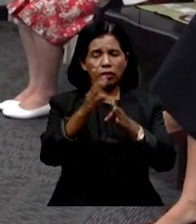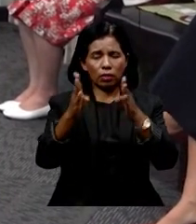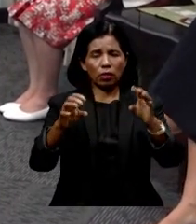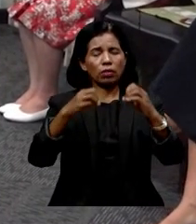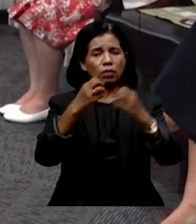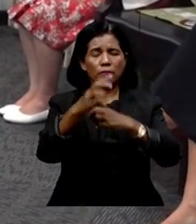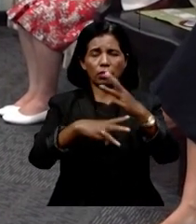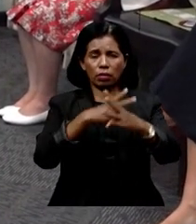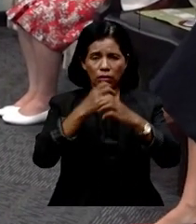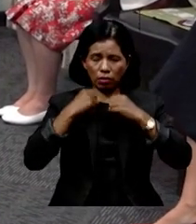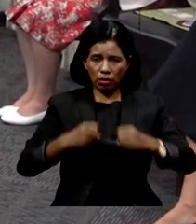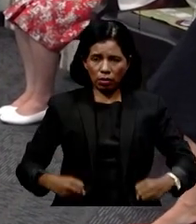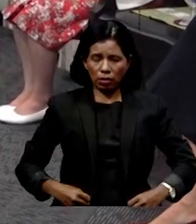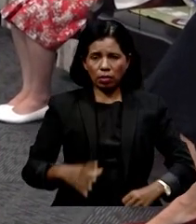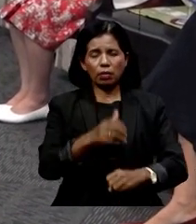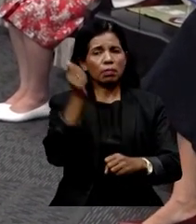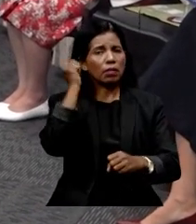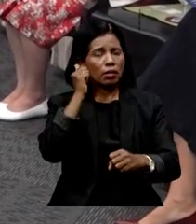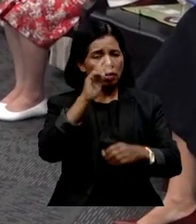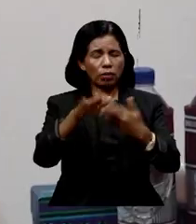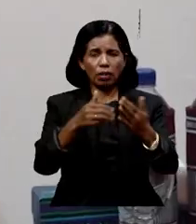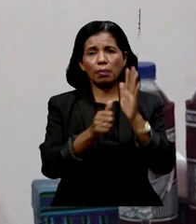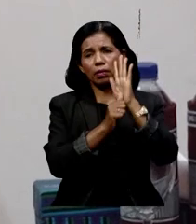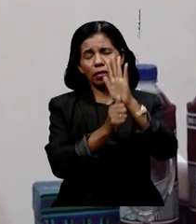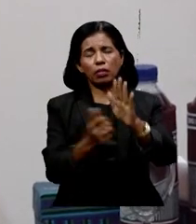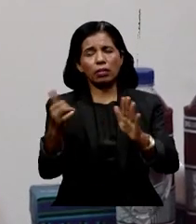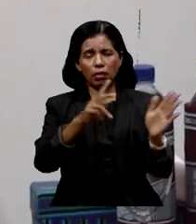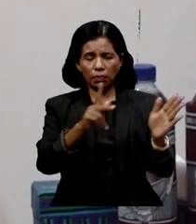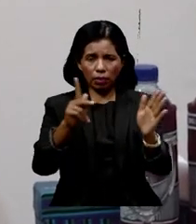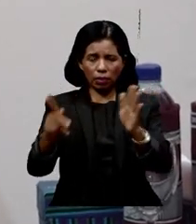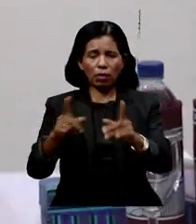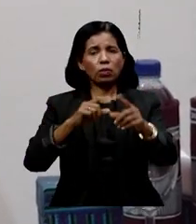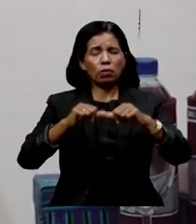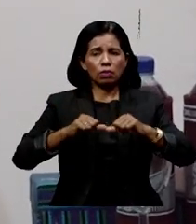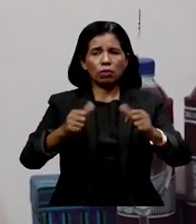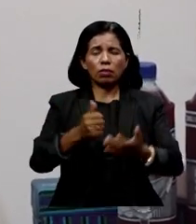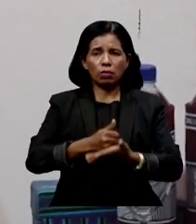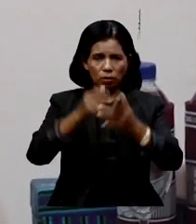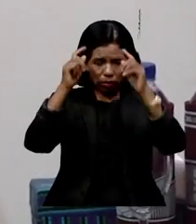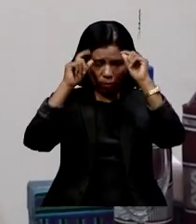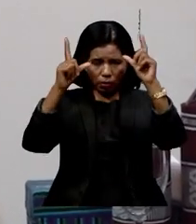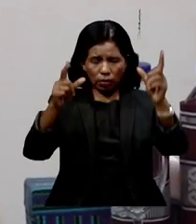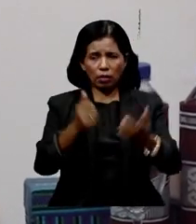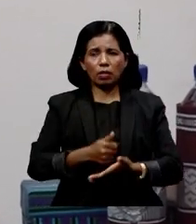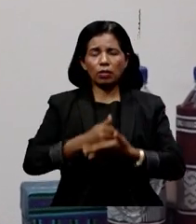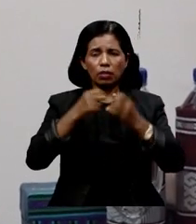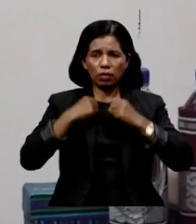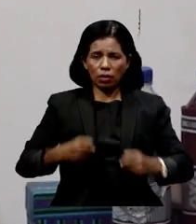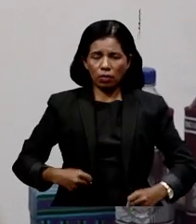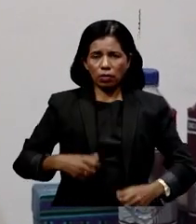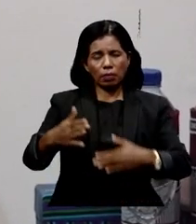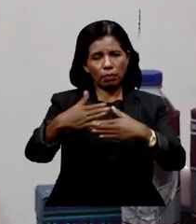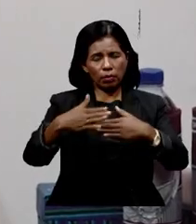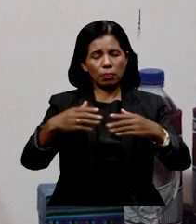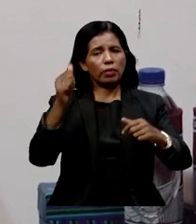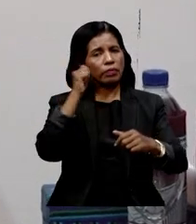Organização Mundial Saúde para a Região Sudeste Asiático apresenta o seu plano a continuar apoio a Timor-Leste no atendimento de saúde no bebê ciclio para